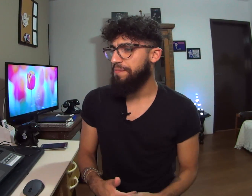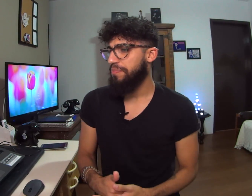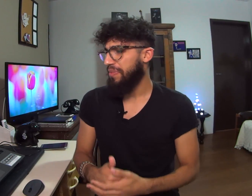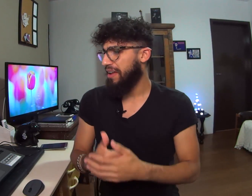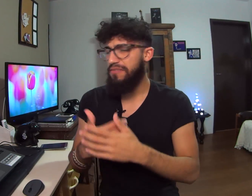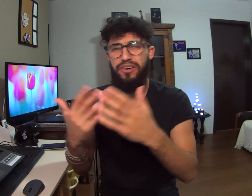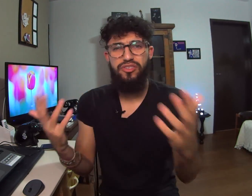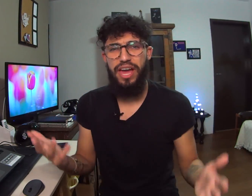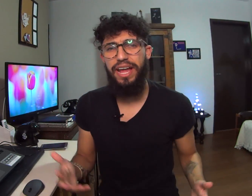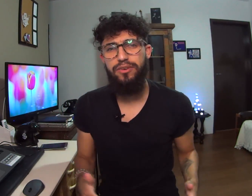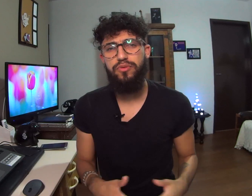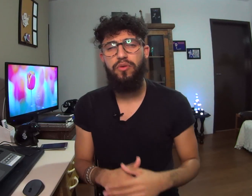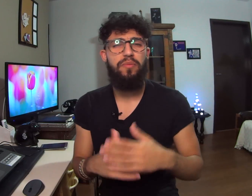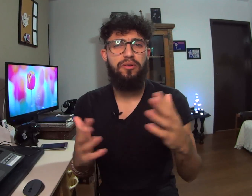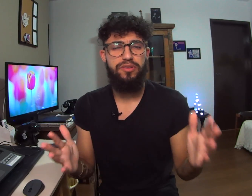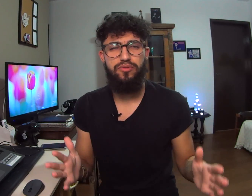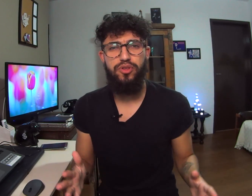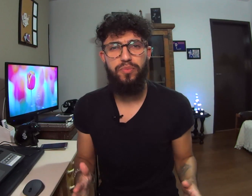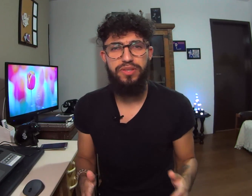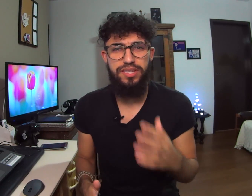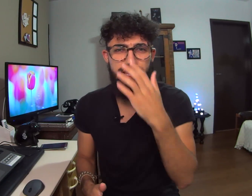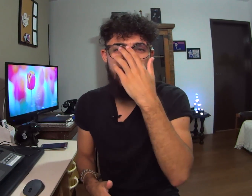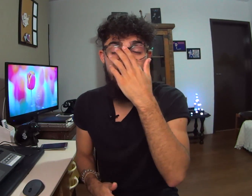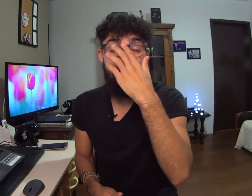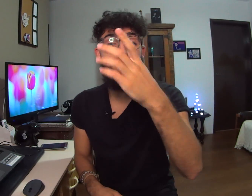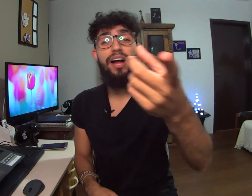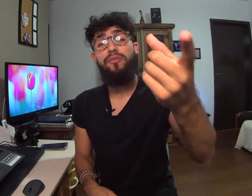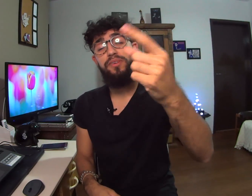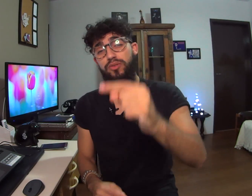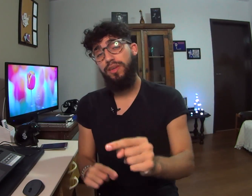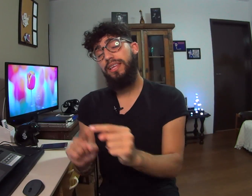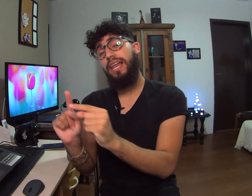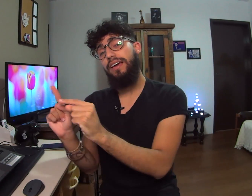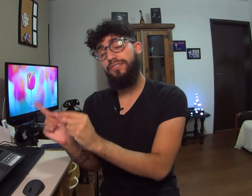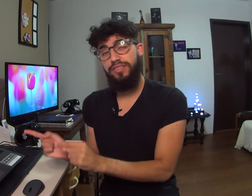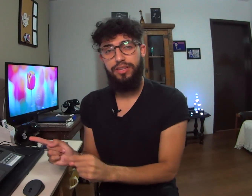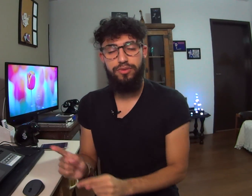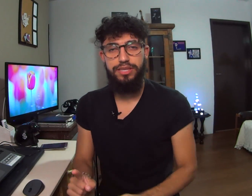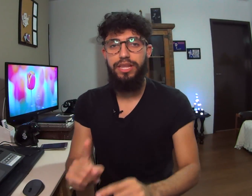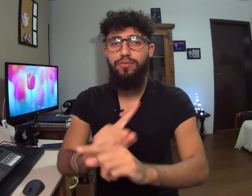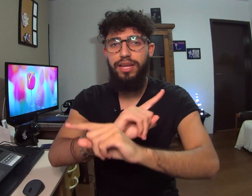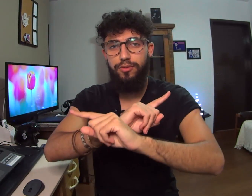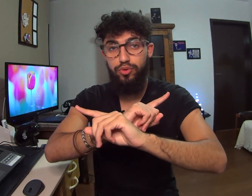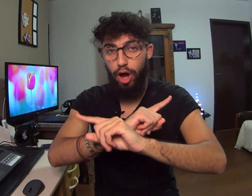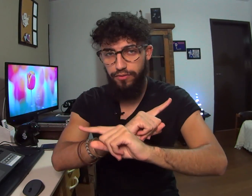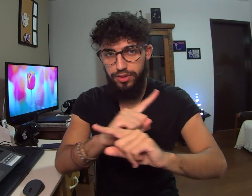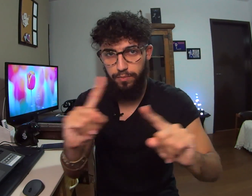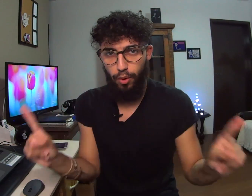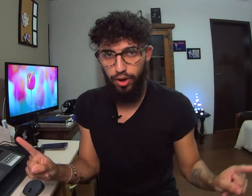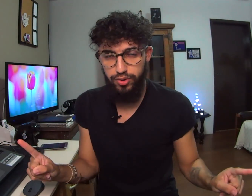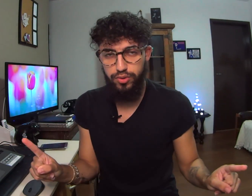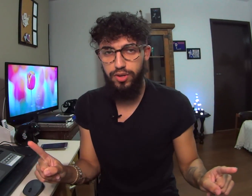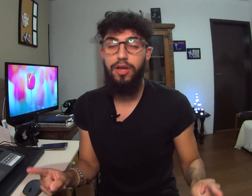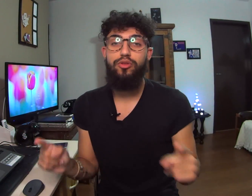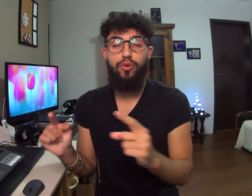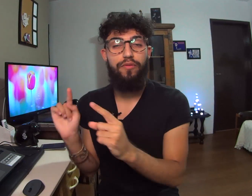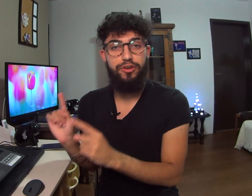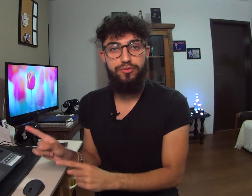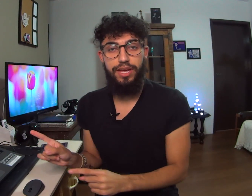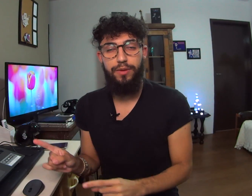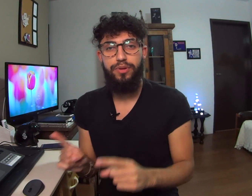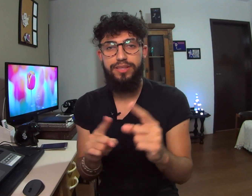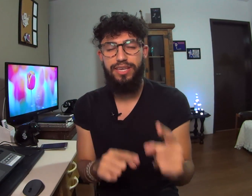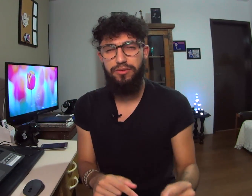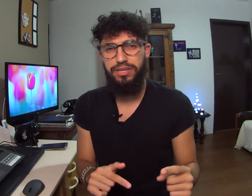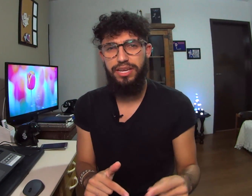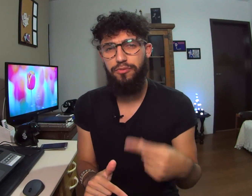de evangélicos, alguma coisa do tipo assim. Ele já começou essa live dizendo que não teriam novos impostos no